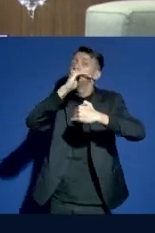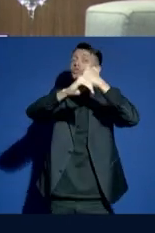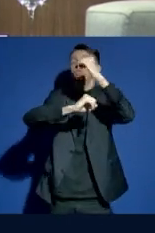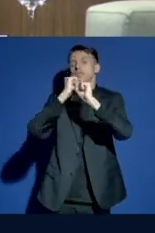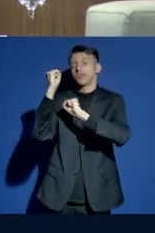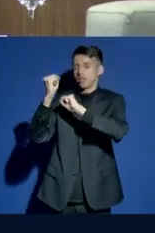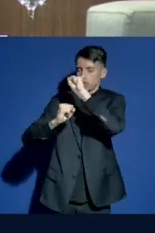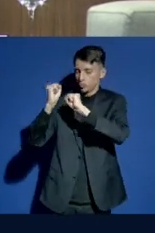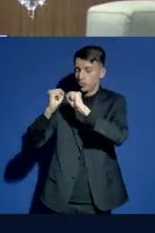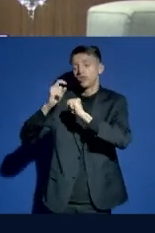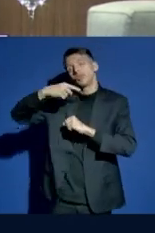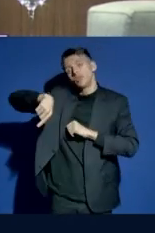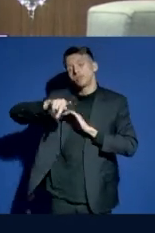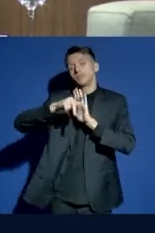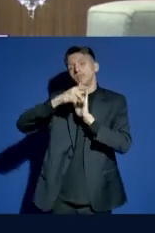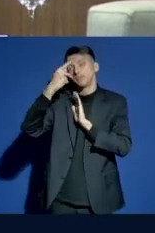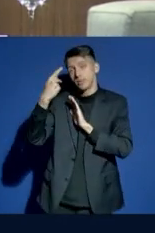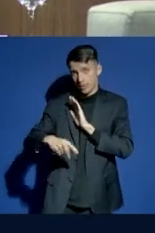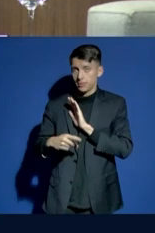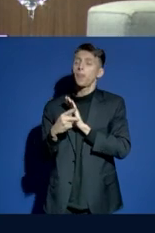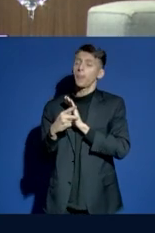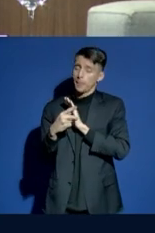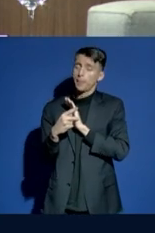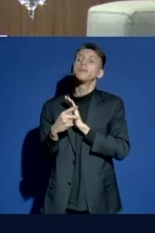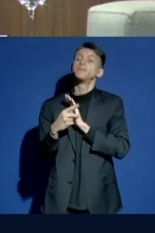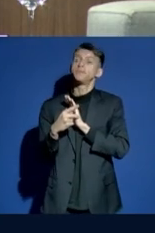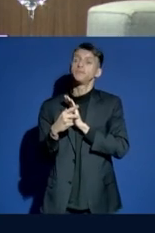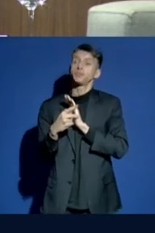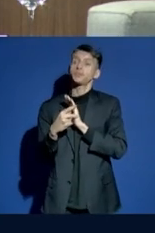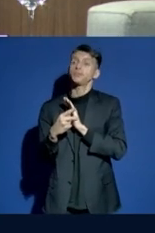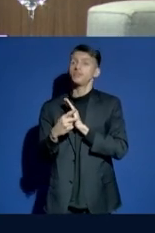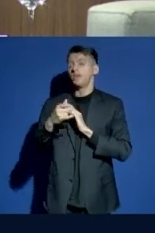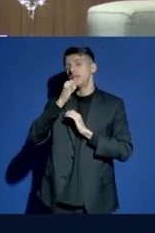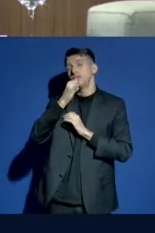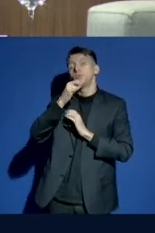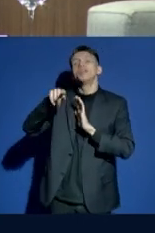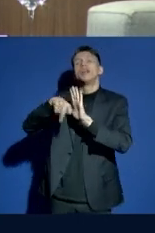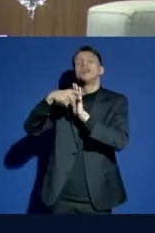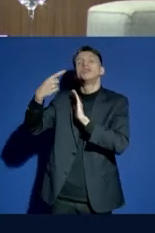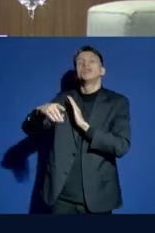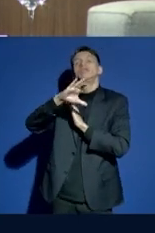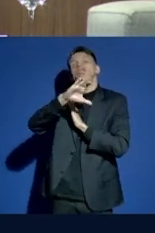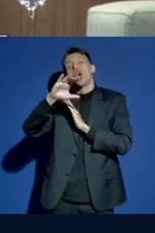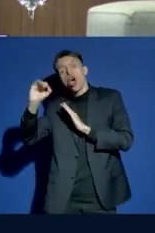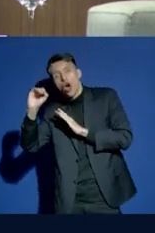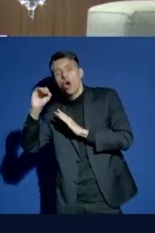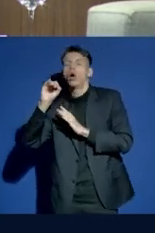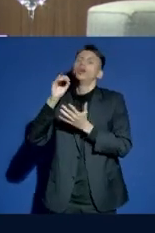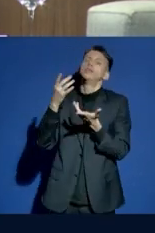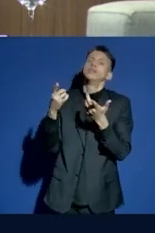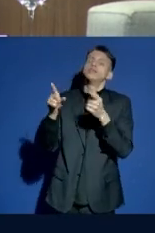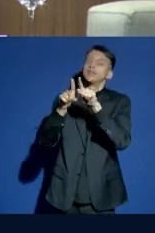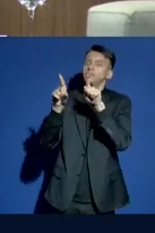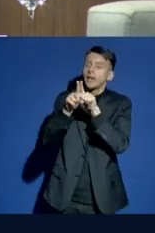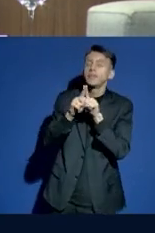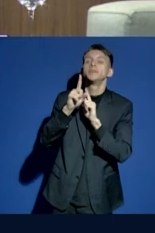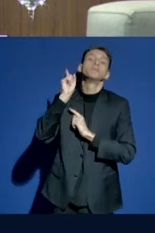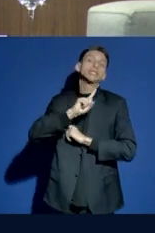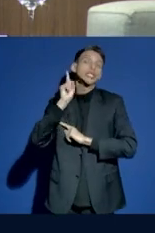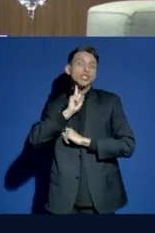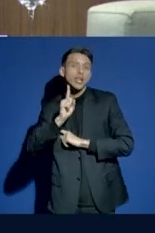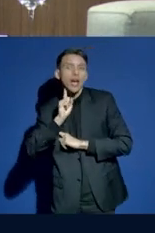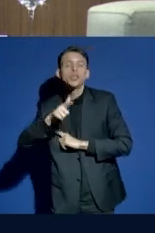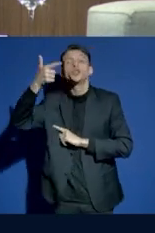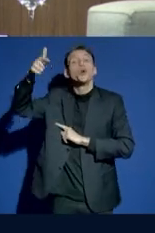em especial à indústria é mais no centro-oeste Minas Gerais e outras regiões do país